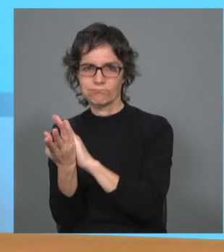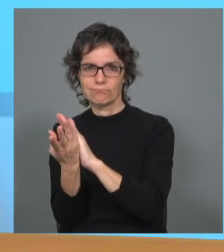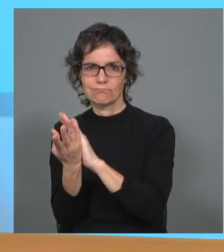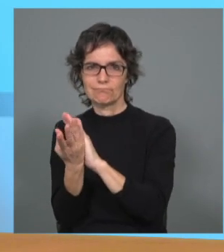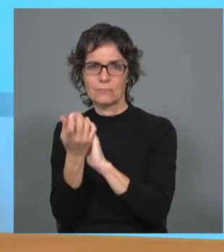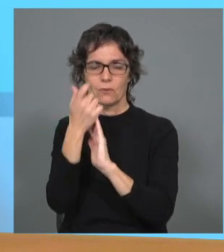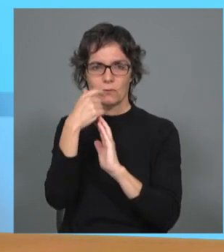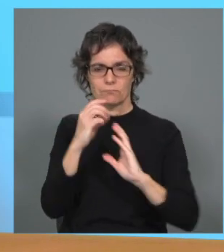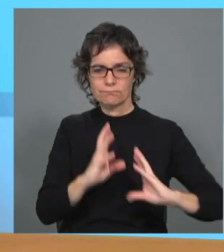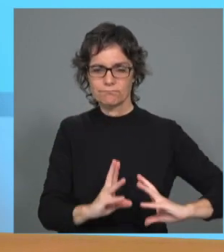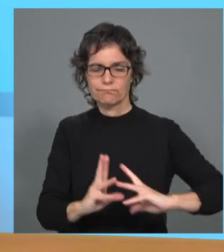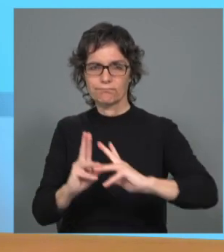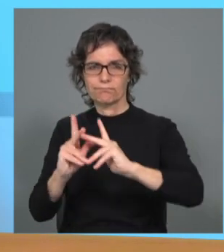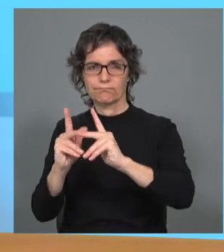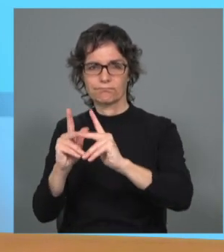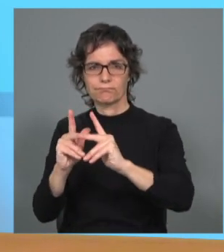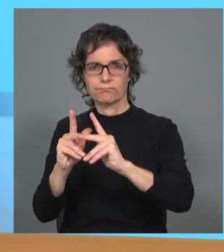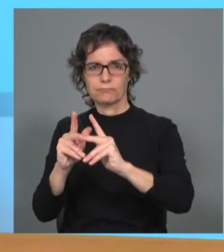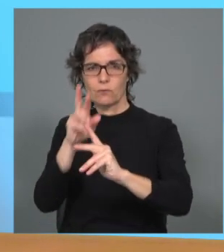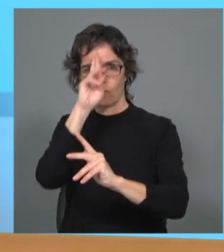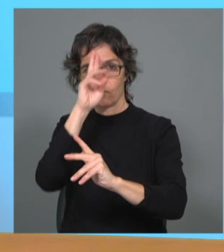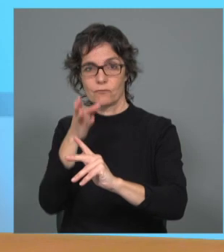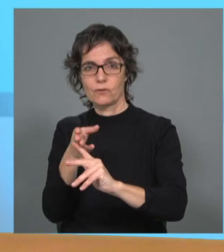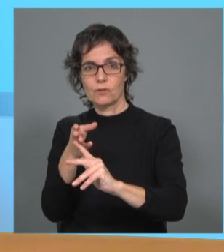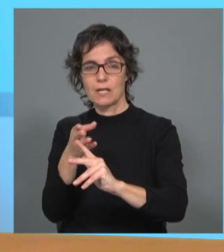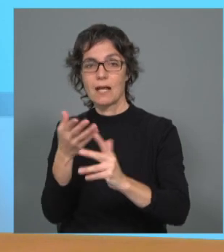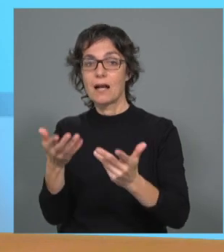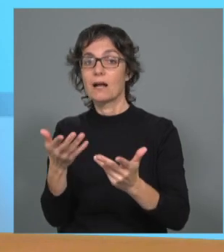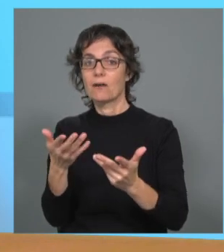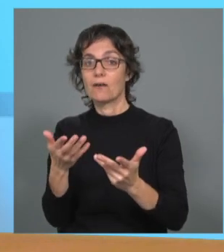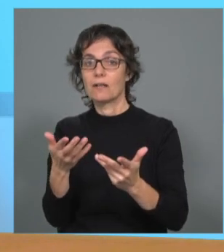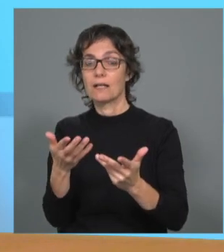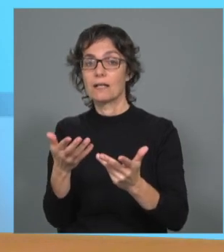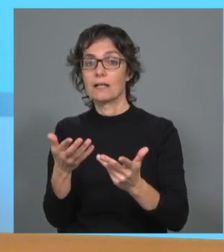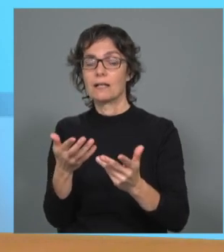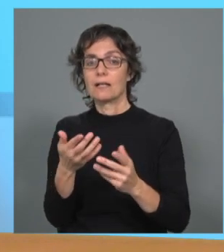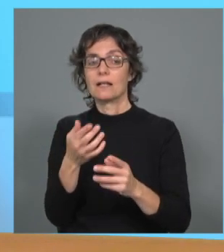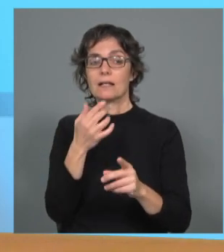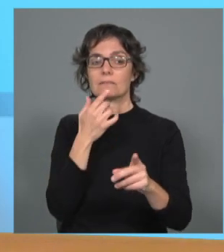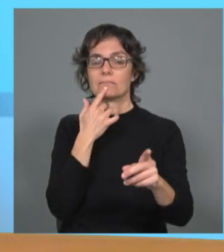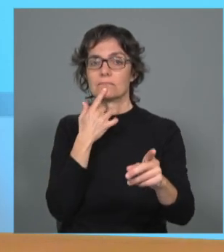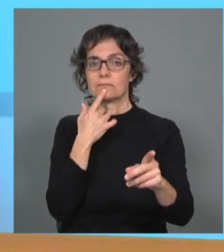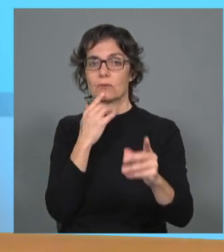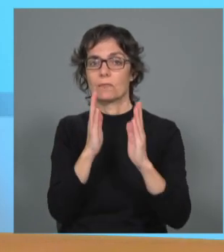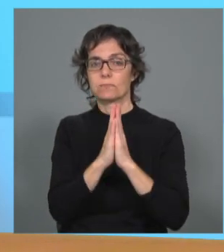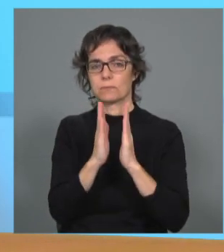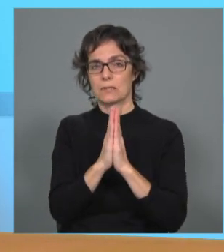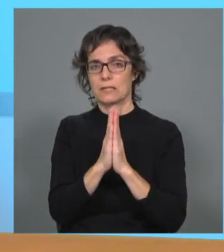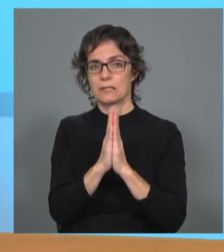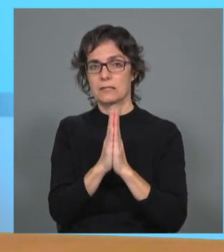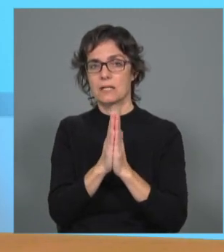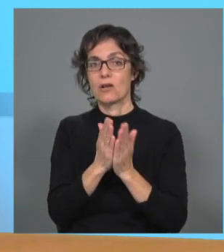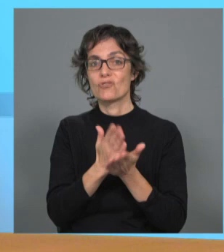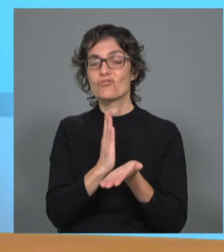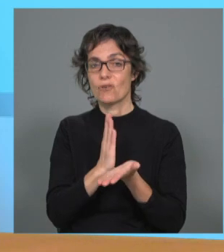E penso que na Igreja estamos a perceber que o ecossistema não gosta de monoculturas e, portanto, é fundamental